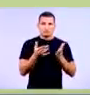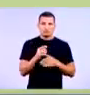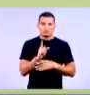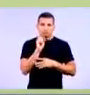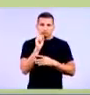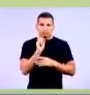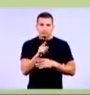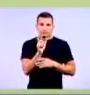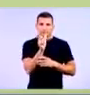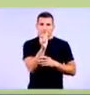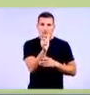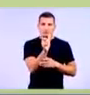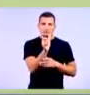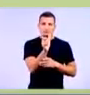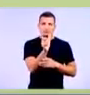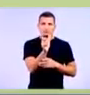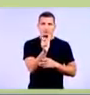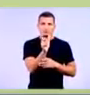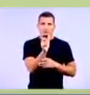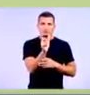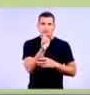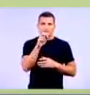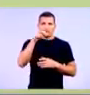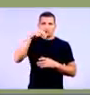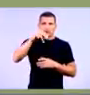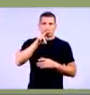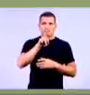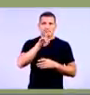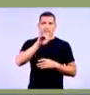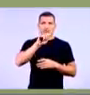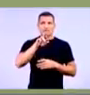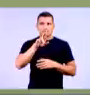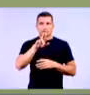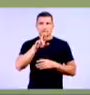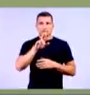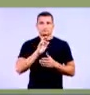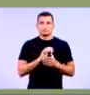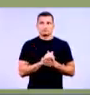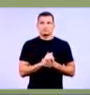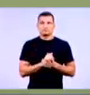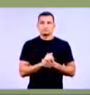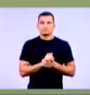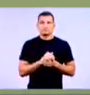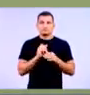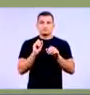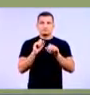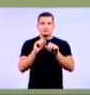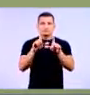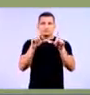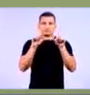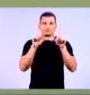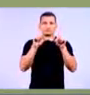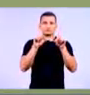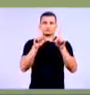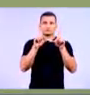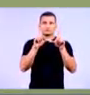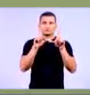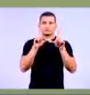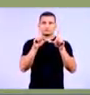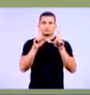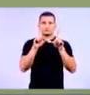aqui, enviar tudo e terminar. Vai aparecer uma caixa de